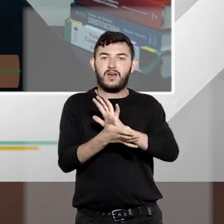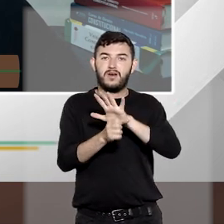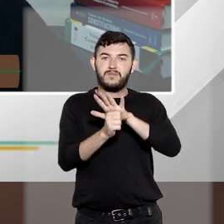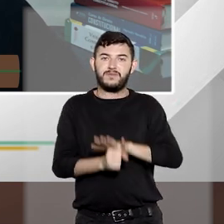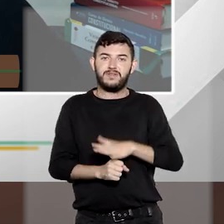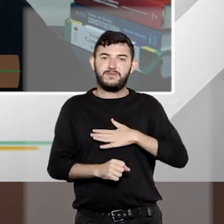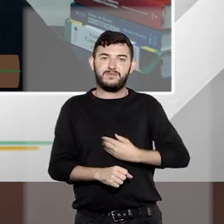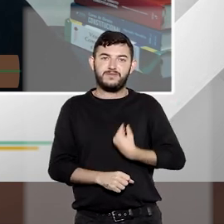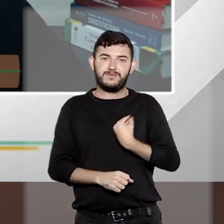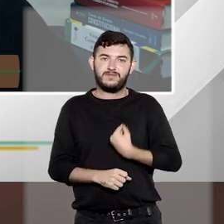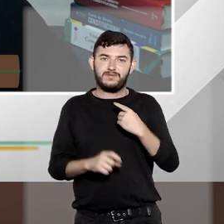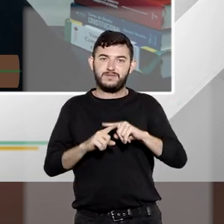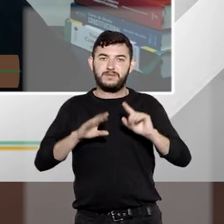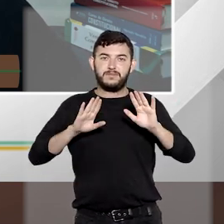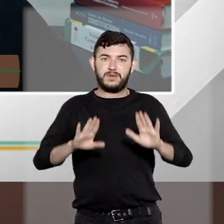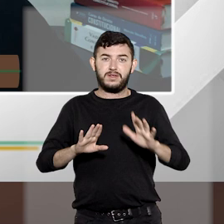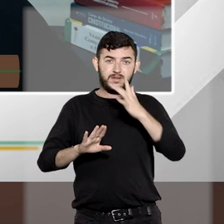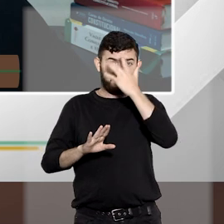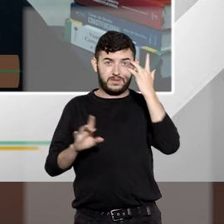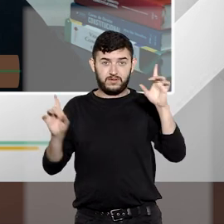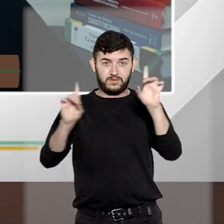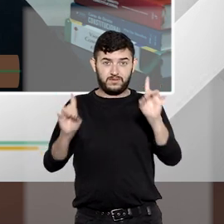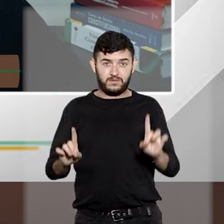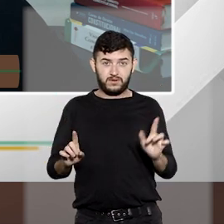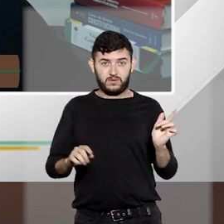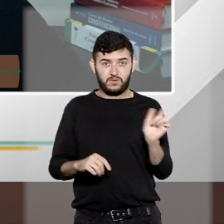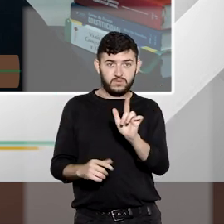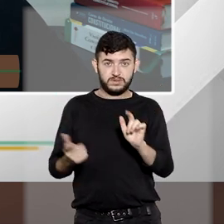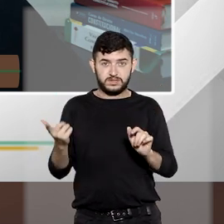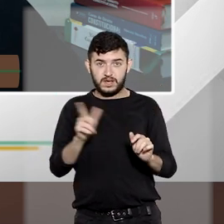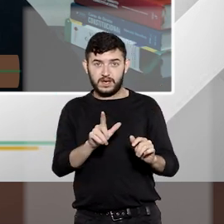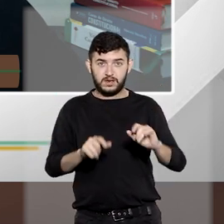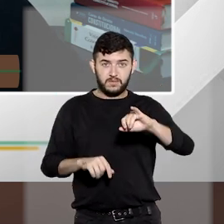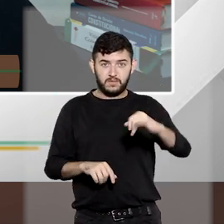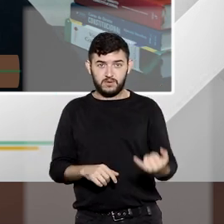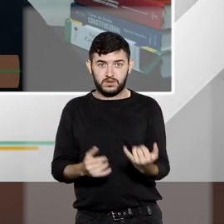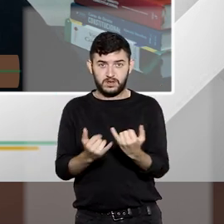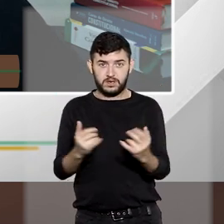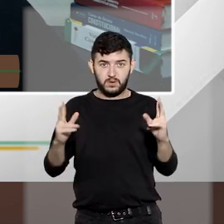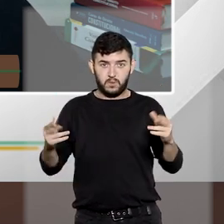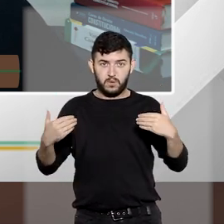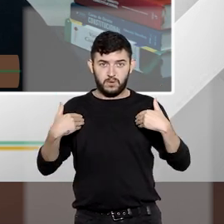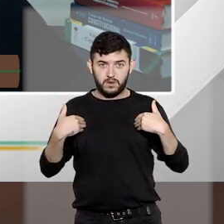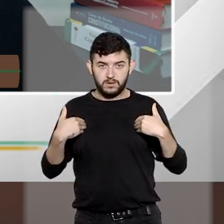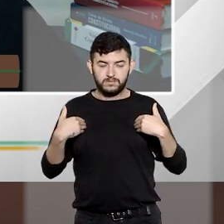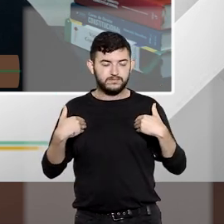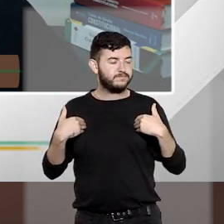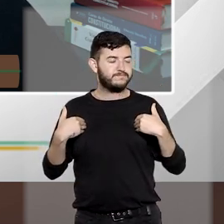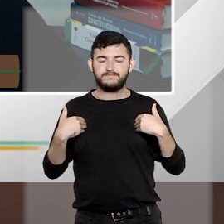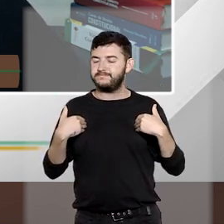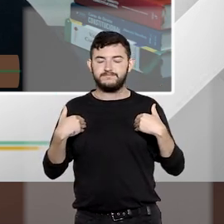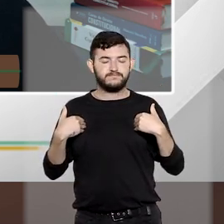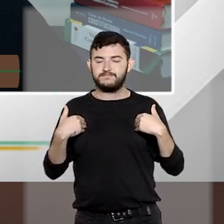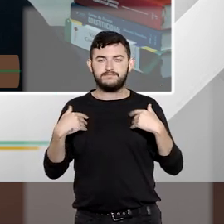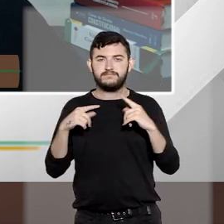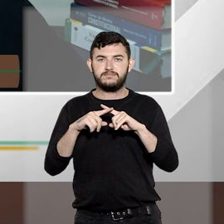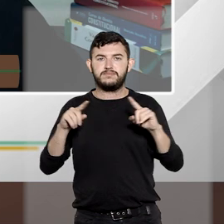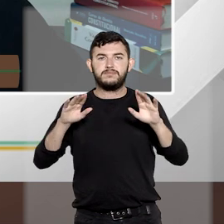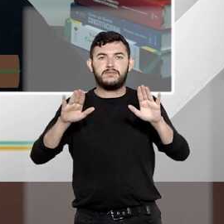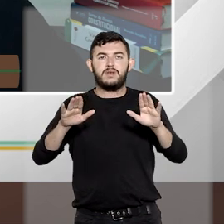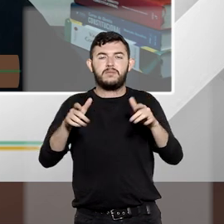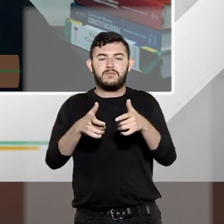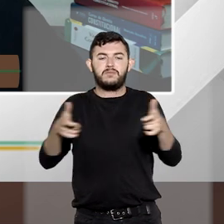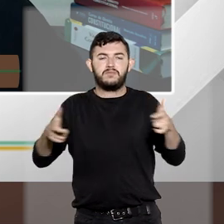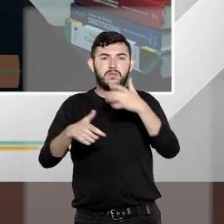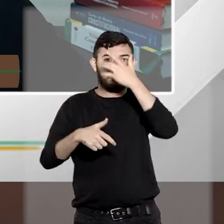todas as pessoas com deficiência que conseguem ter acesso a esse tipo de oportunidade. E muitas pessoas com deficiência, diante da